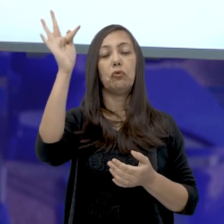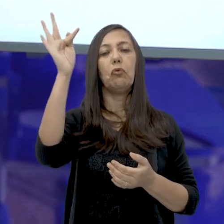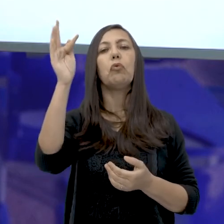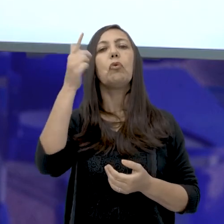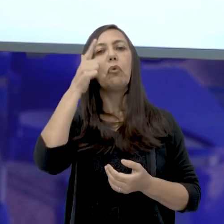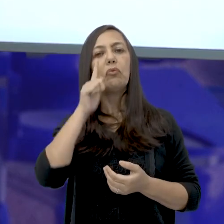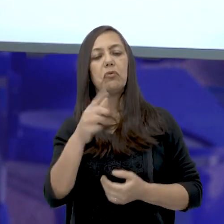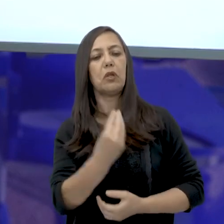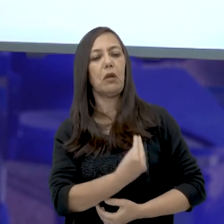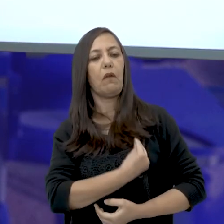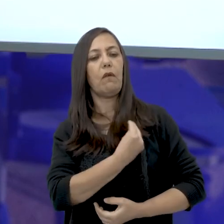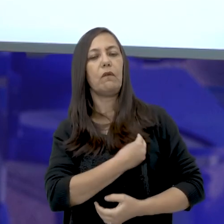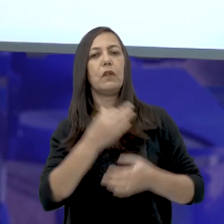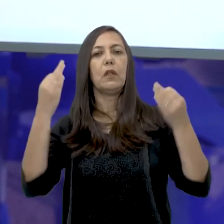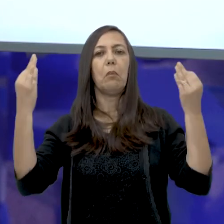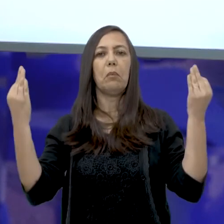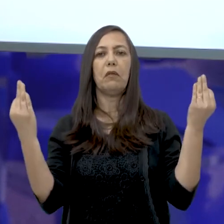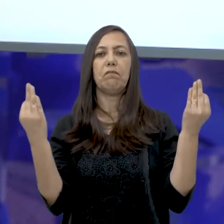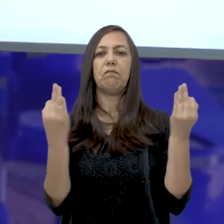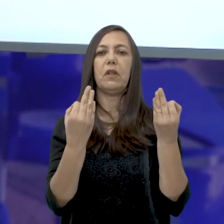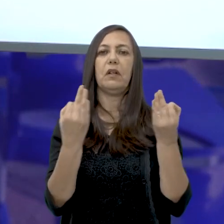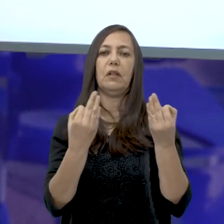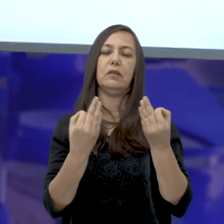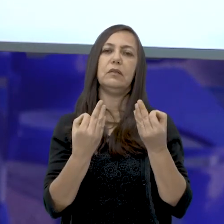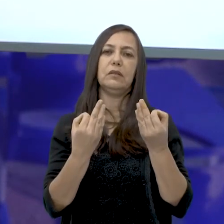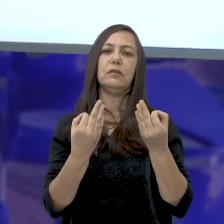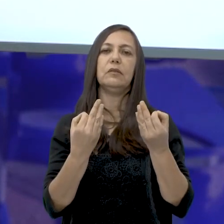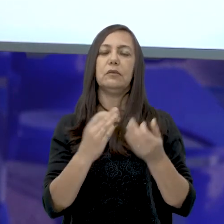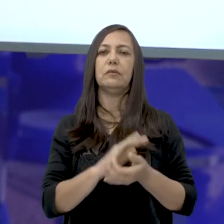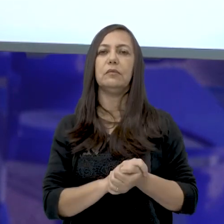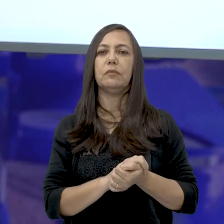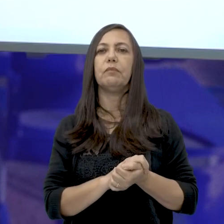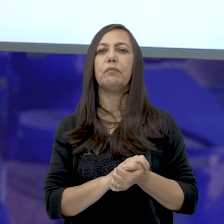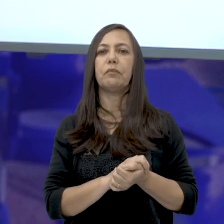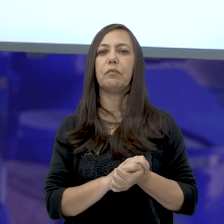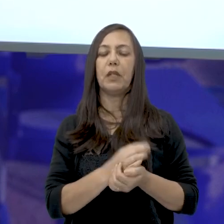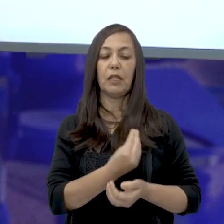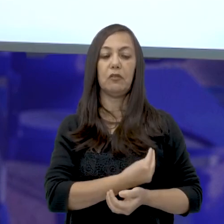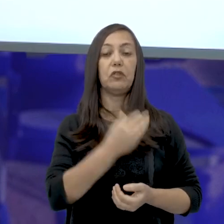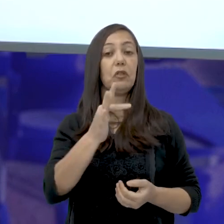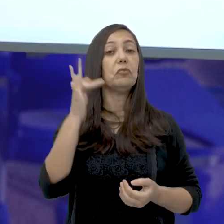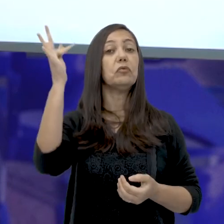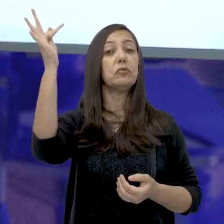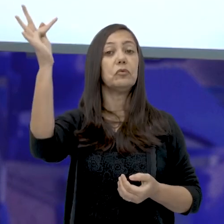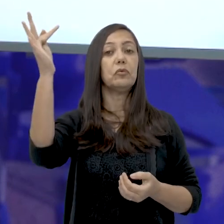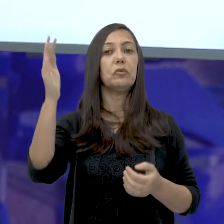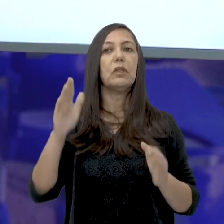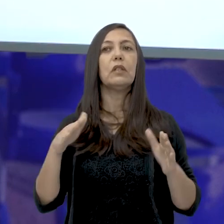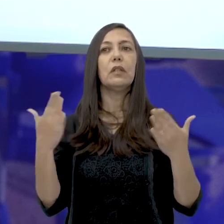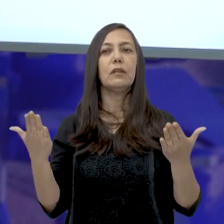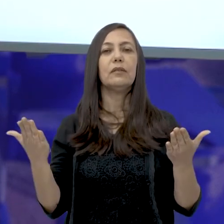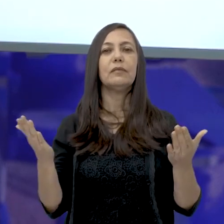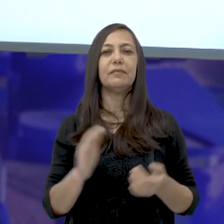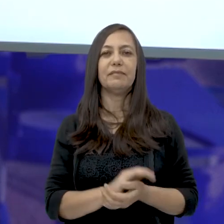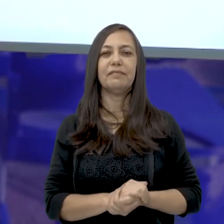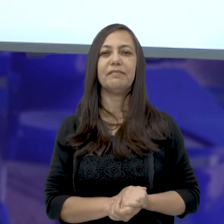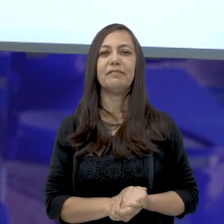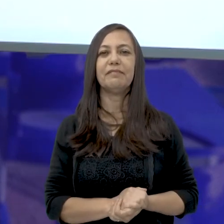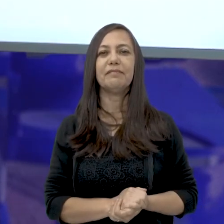nessa questão? Acertou aí quem falou espiritismo. Então, o espírito ele busca justamente